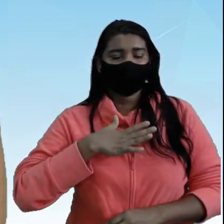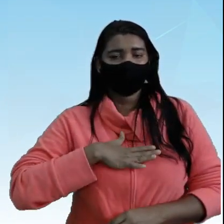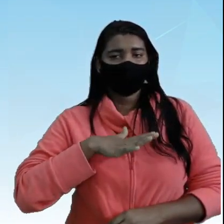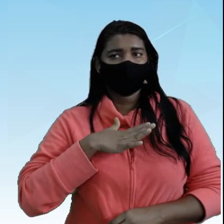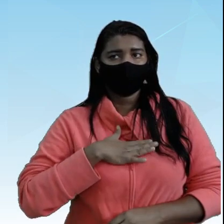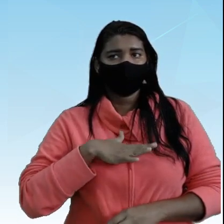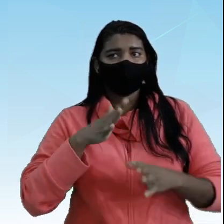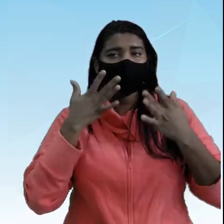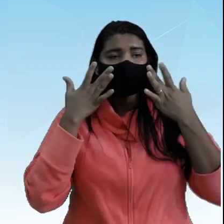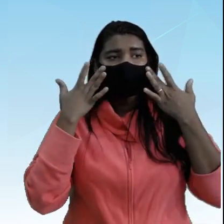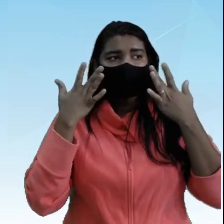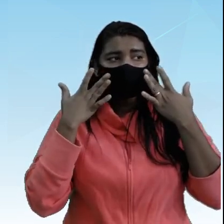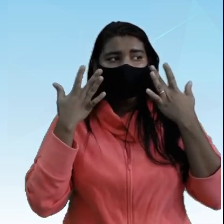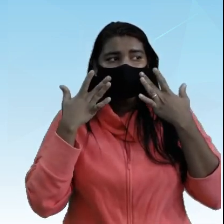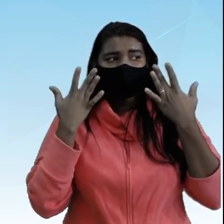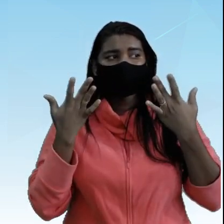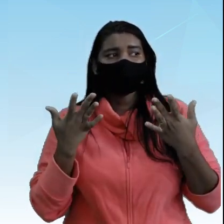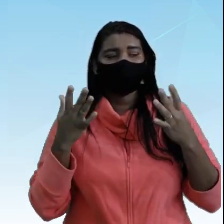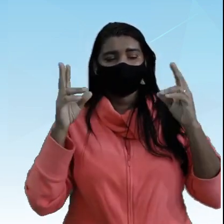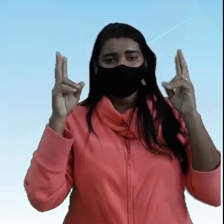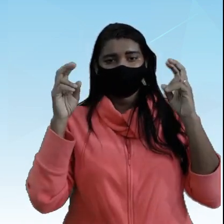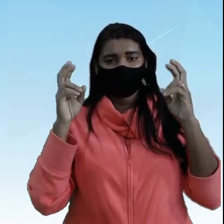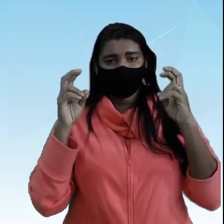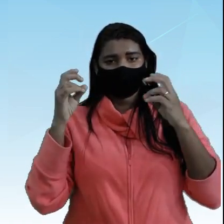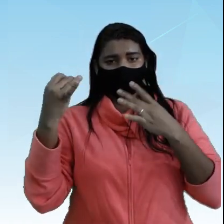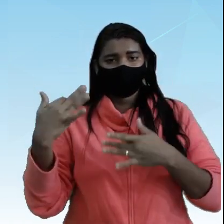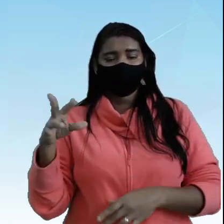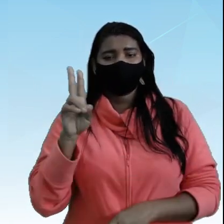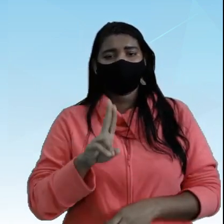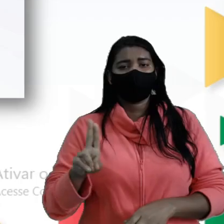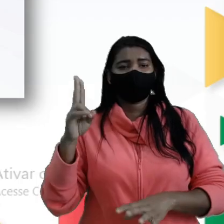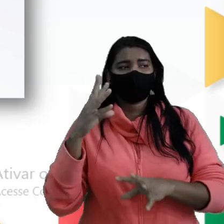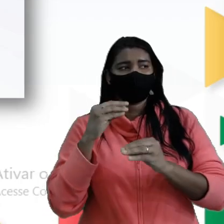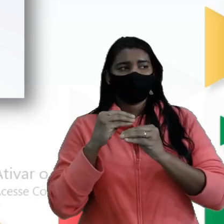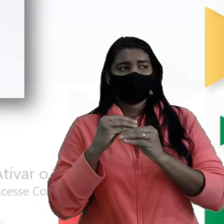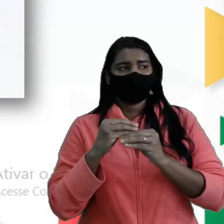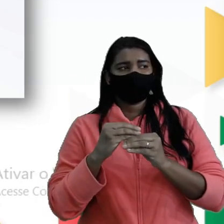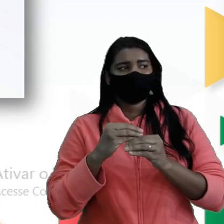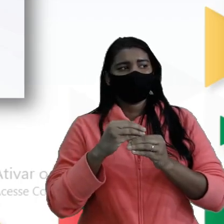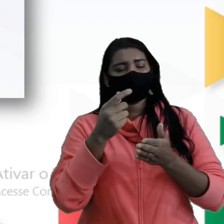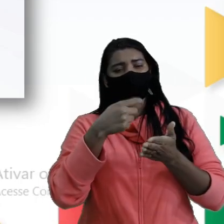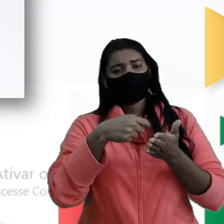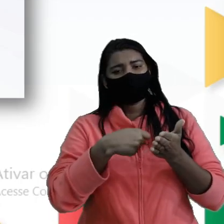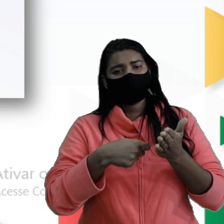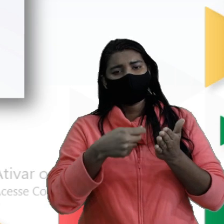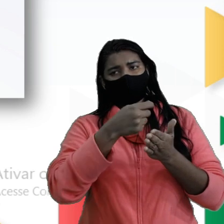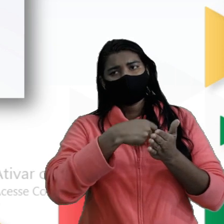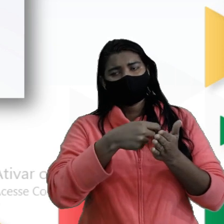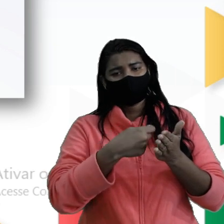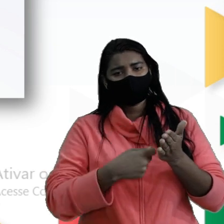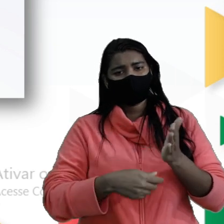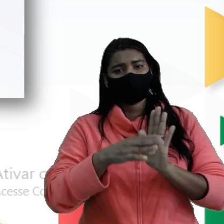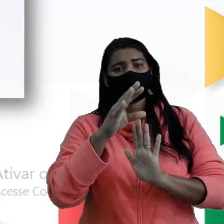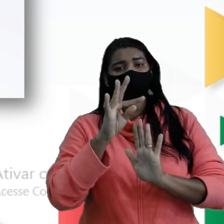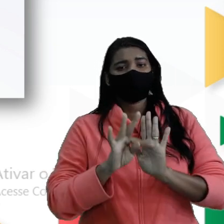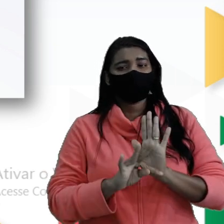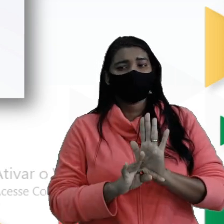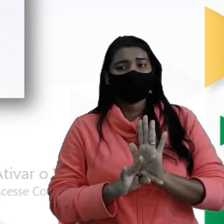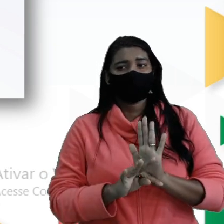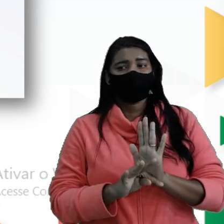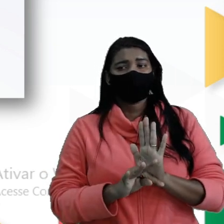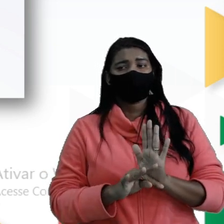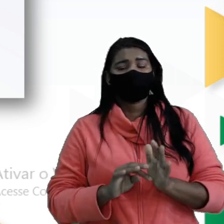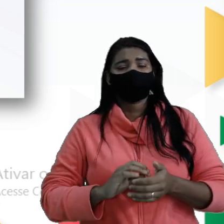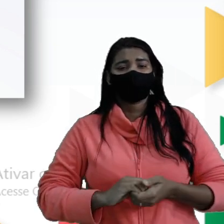de teatro, no parênteses nós utilizamos nas rubricas. Mas o que seriam as rubricas? O texto teatral, para